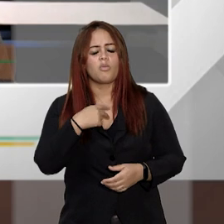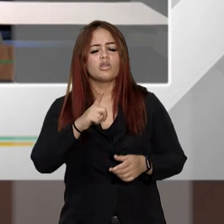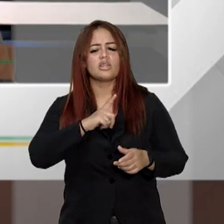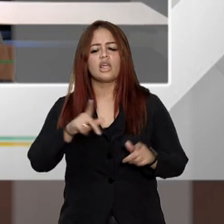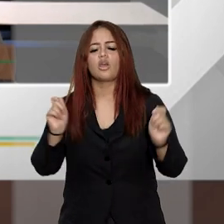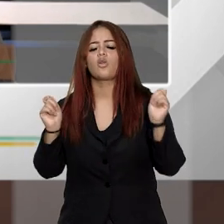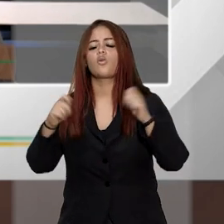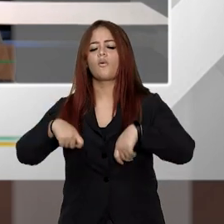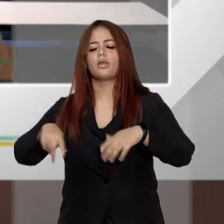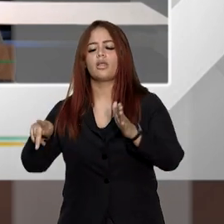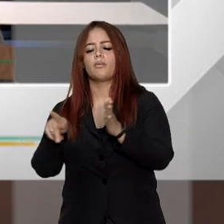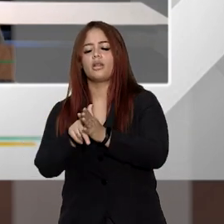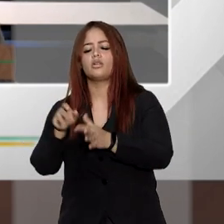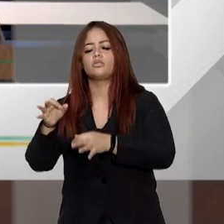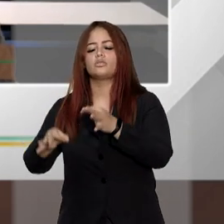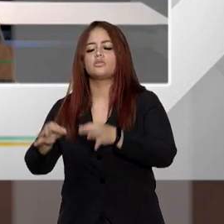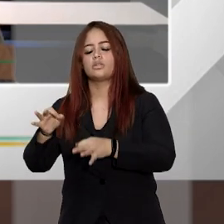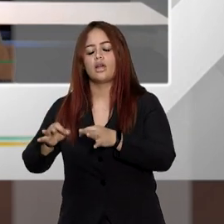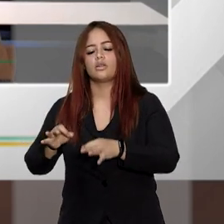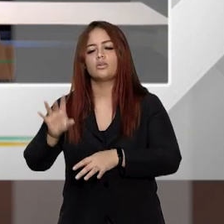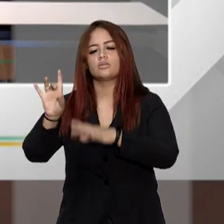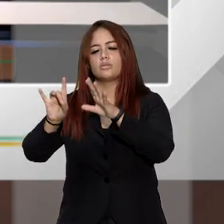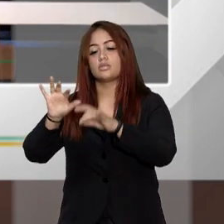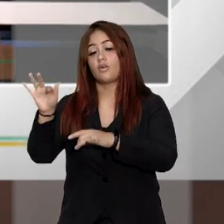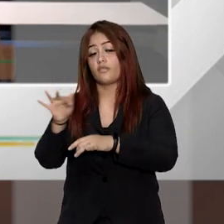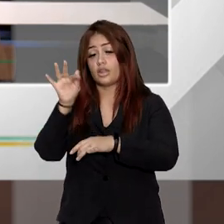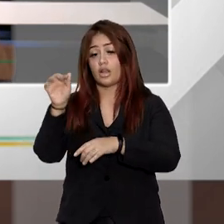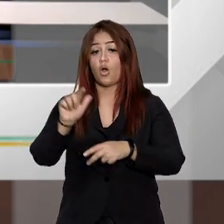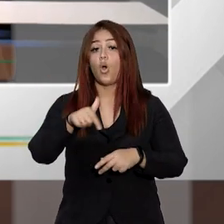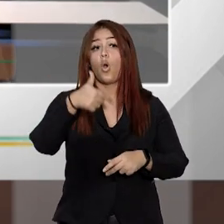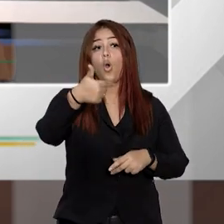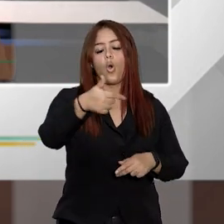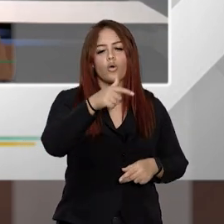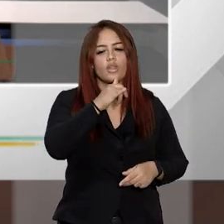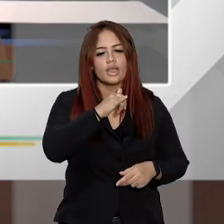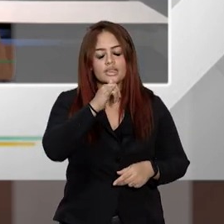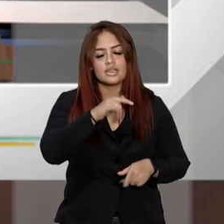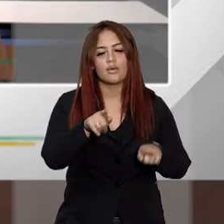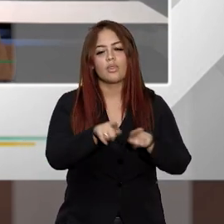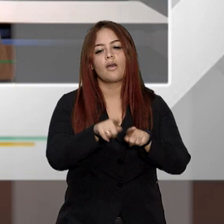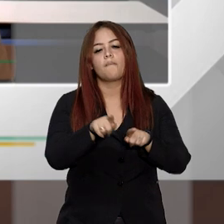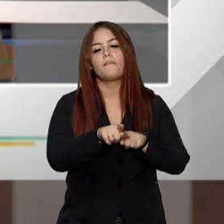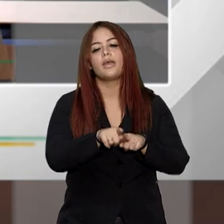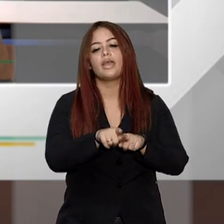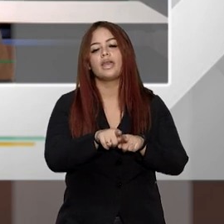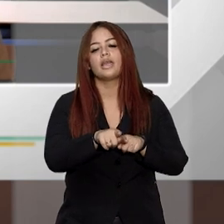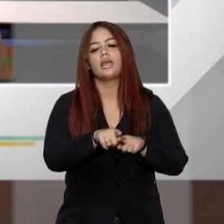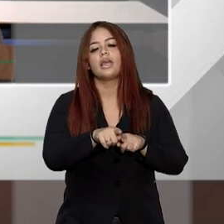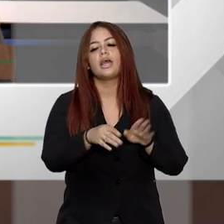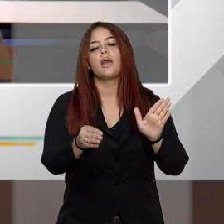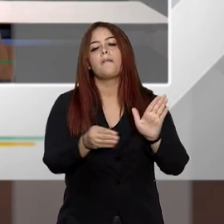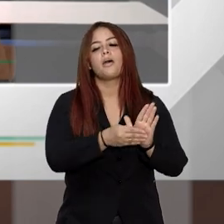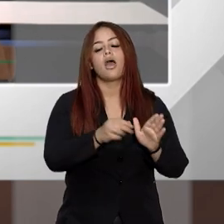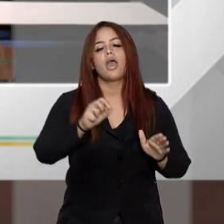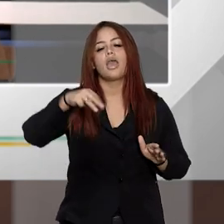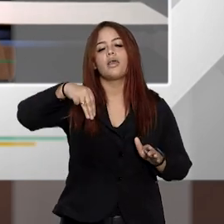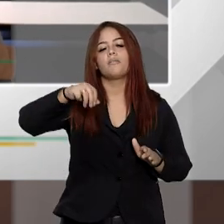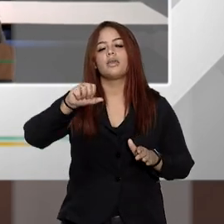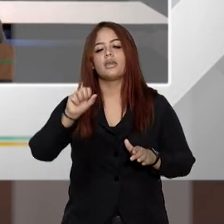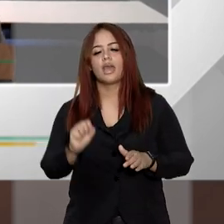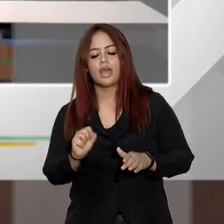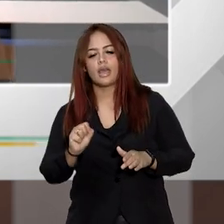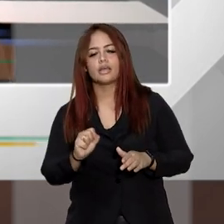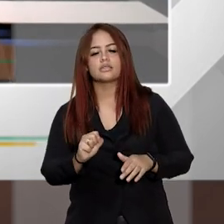da competência dos Juizados Especiais Federais. Um outro exemplo é a impetração de mandado de